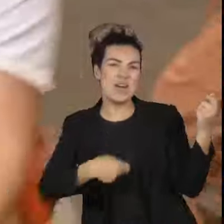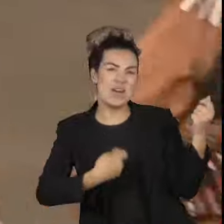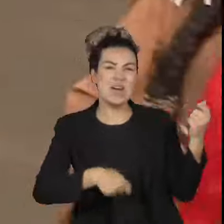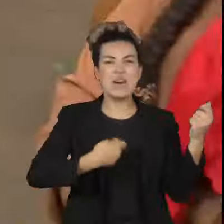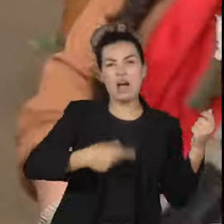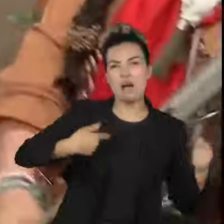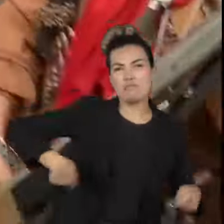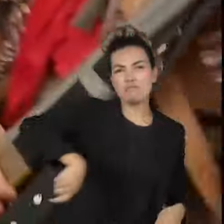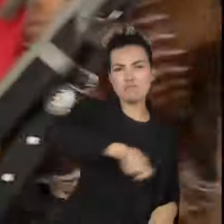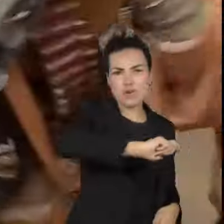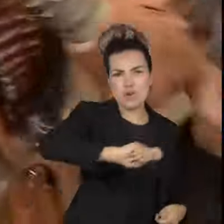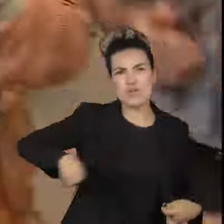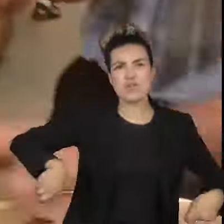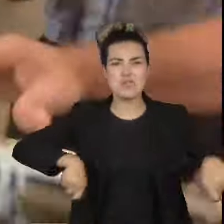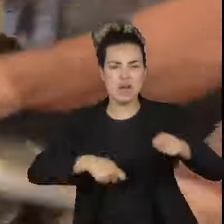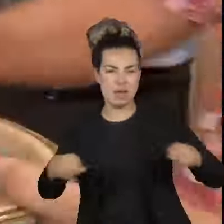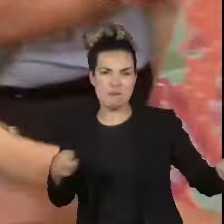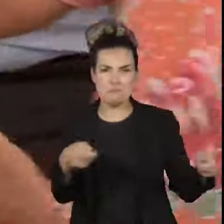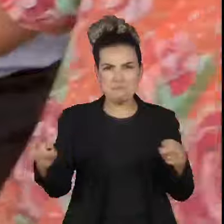Balanço da peneira, eu vou